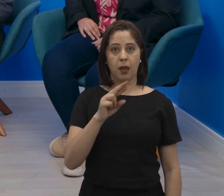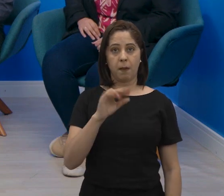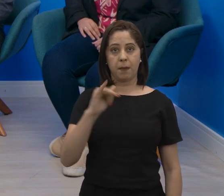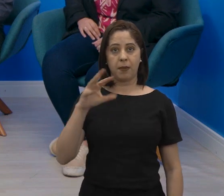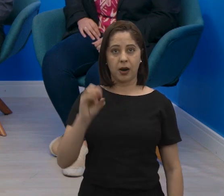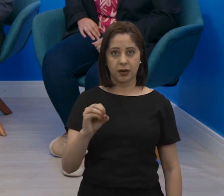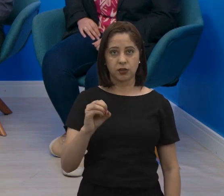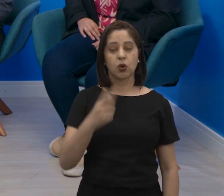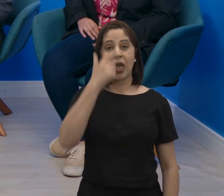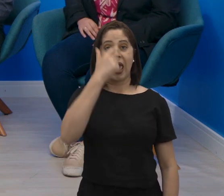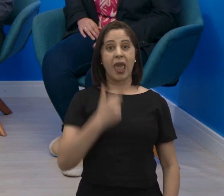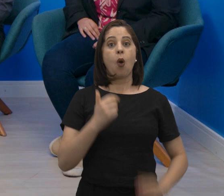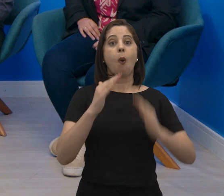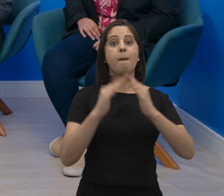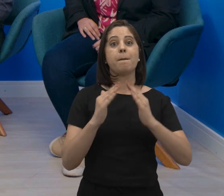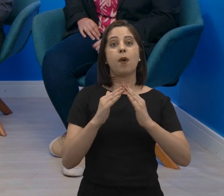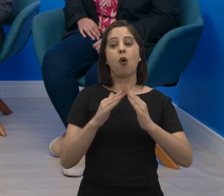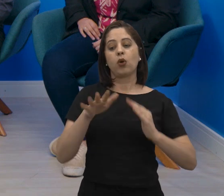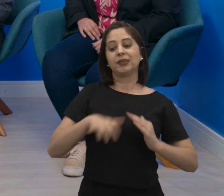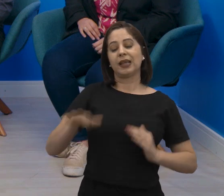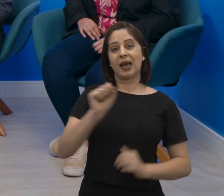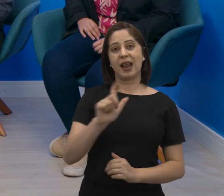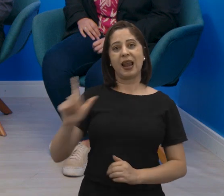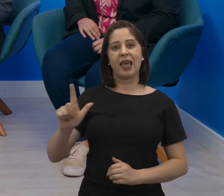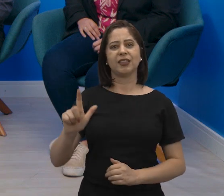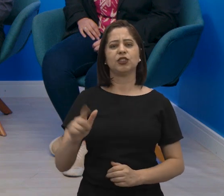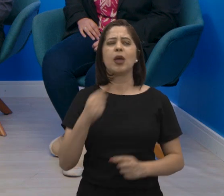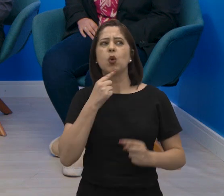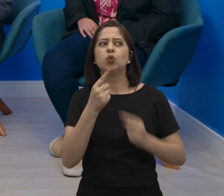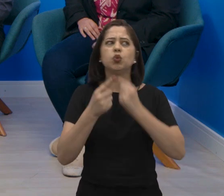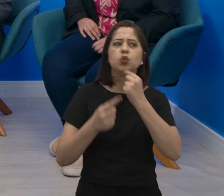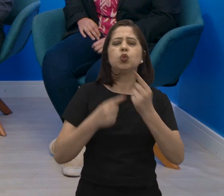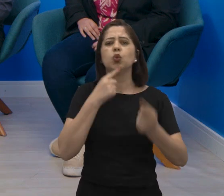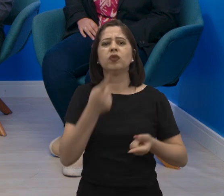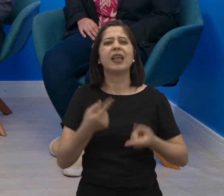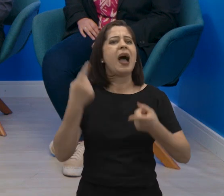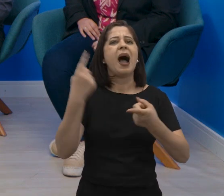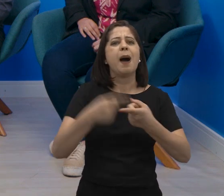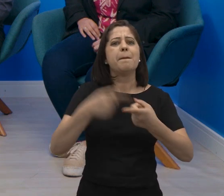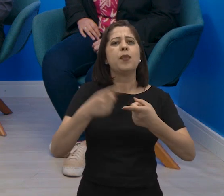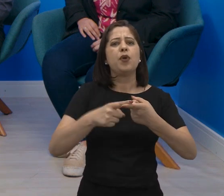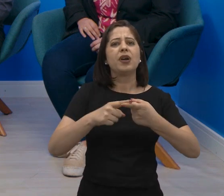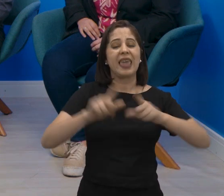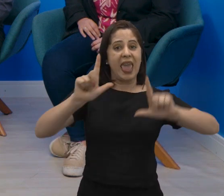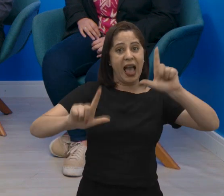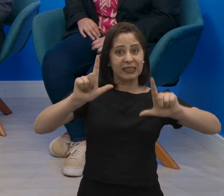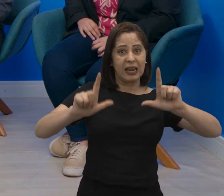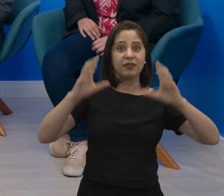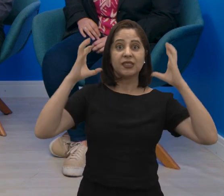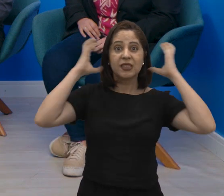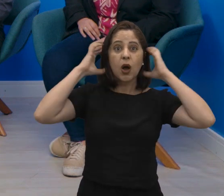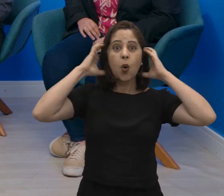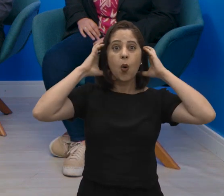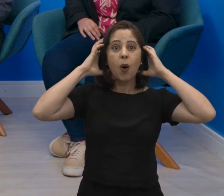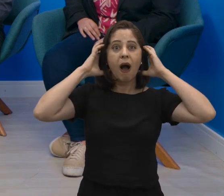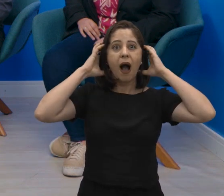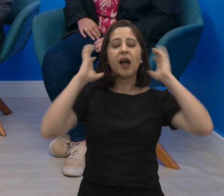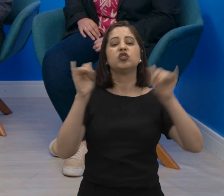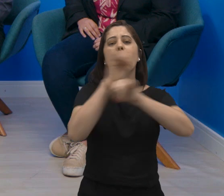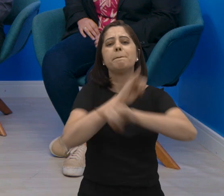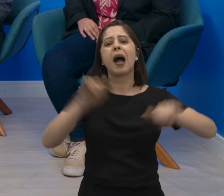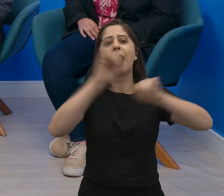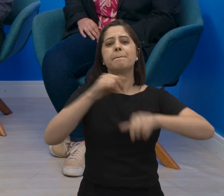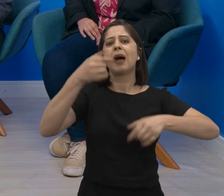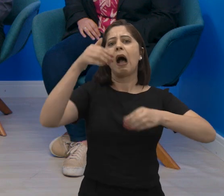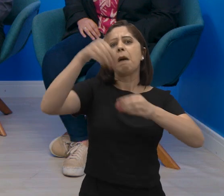Meu nome é Márcio, sou da Zona Leste de São José dos Campos. Eu queria saber por que é obrigatório rádio e